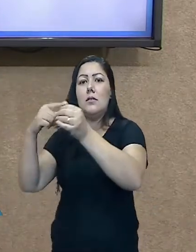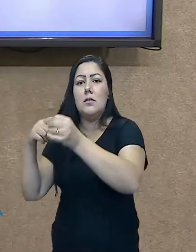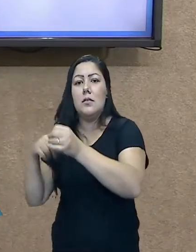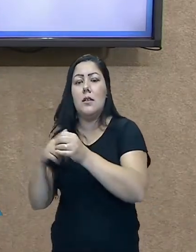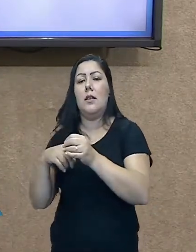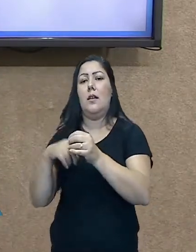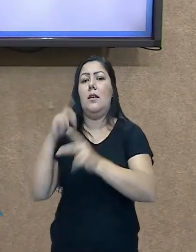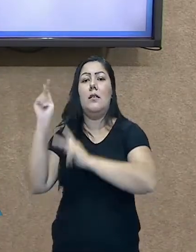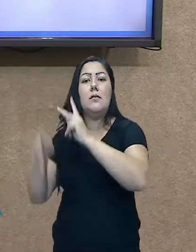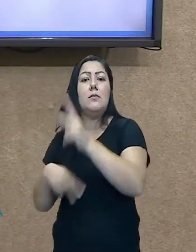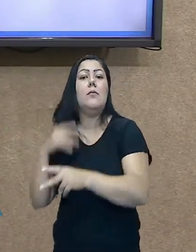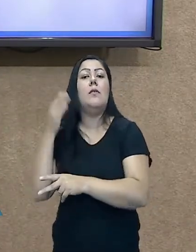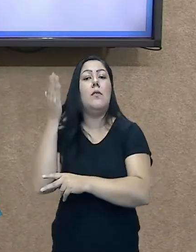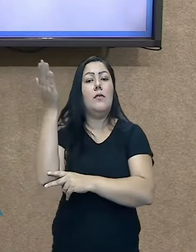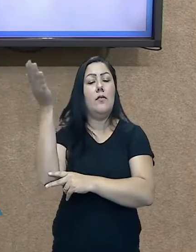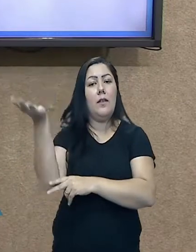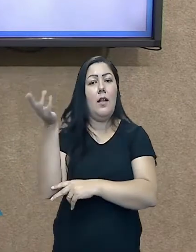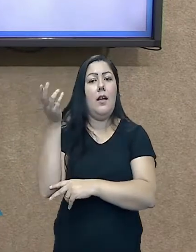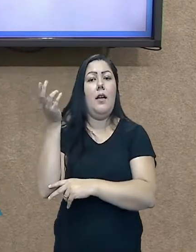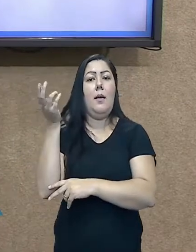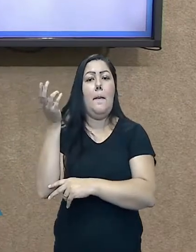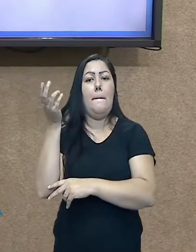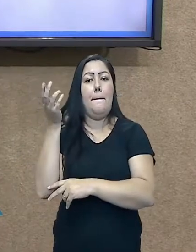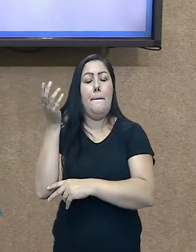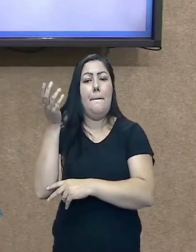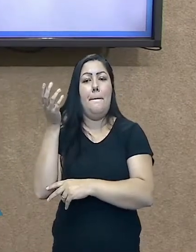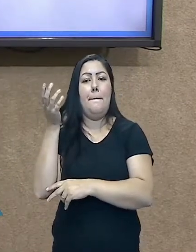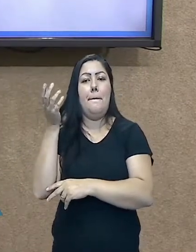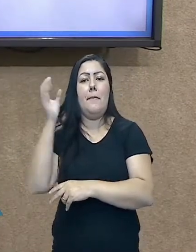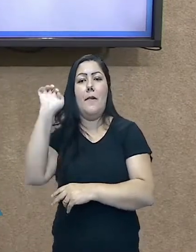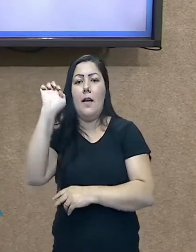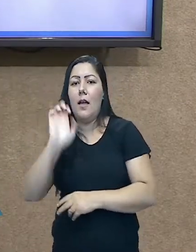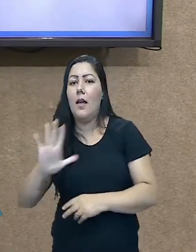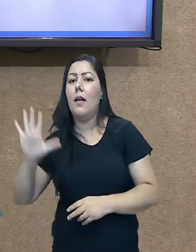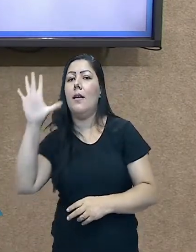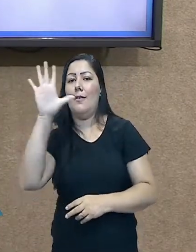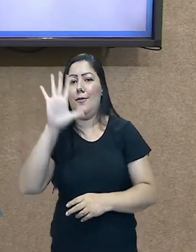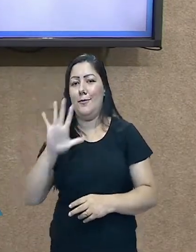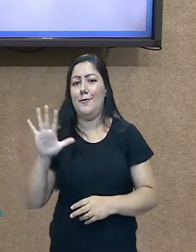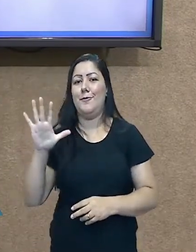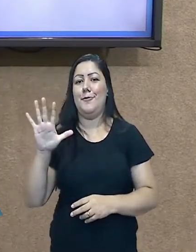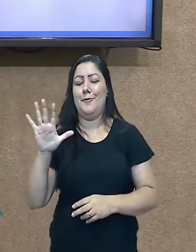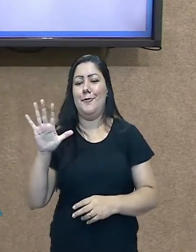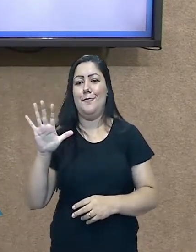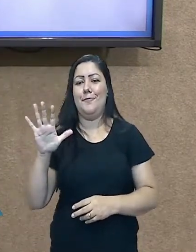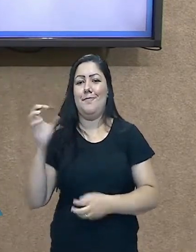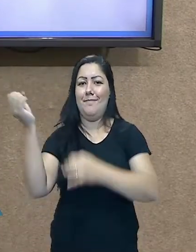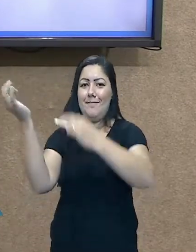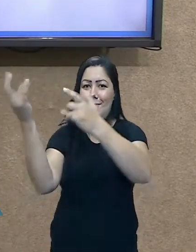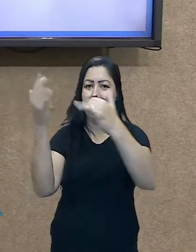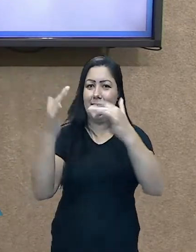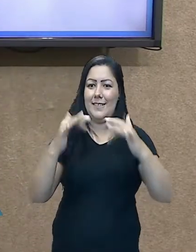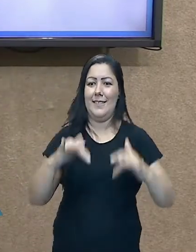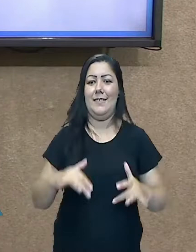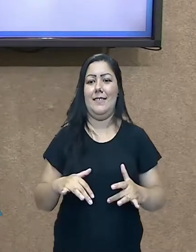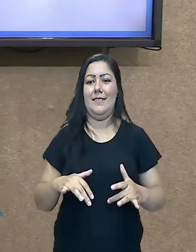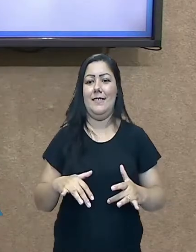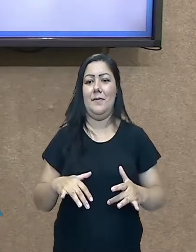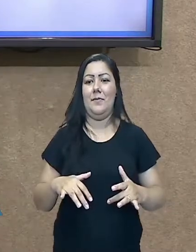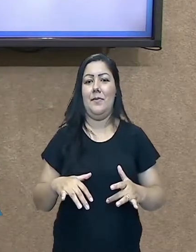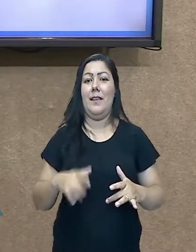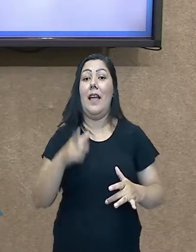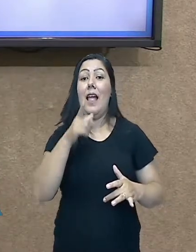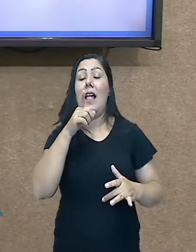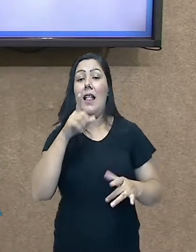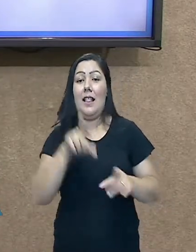temos um outro país, né, abaixo aqui, o Uruguai, e ele também já pertenceu ao Brasil, mas